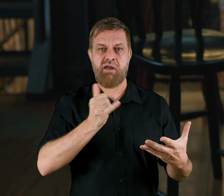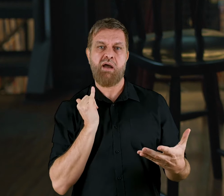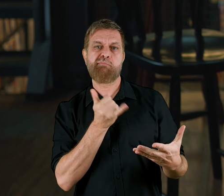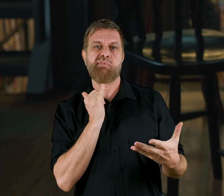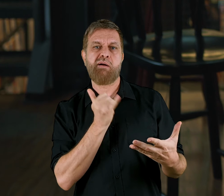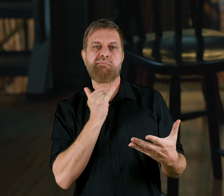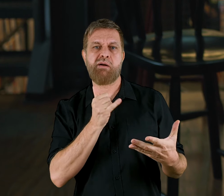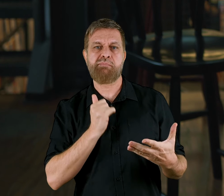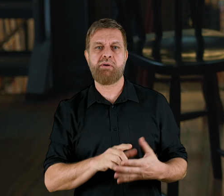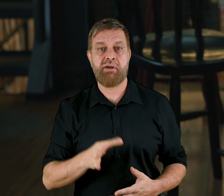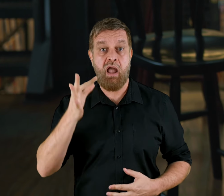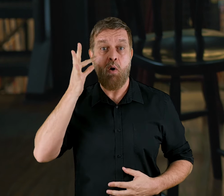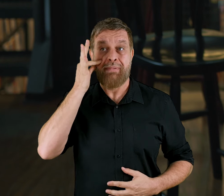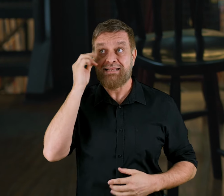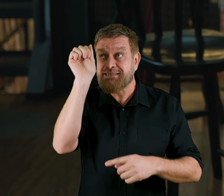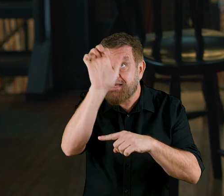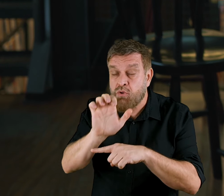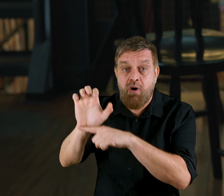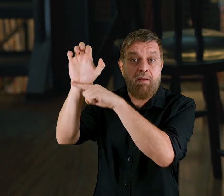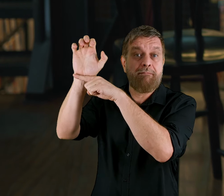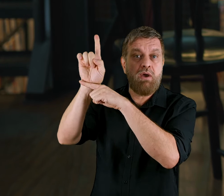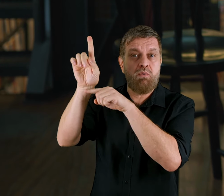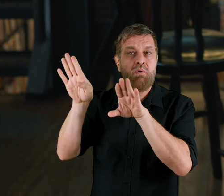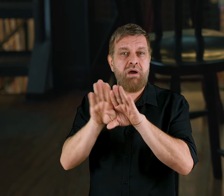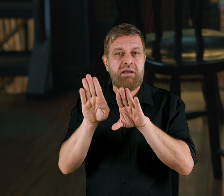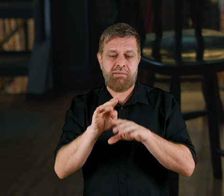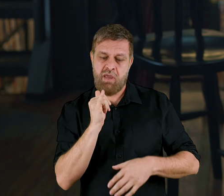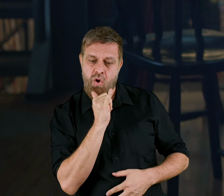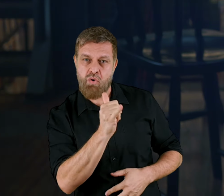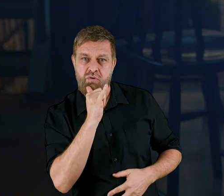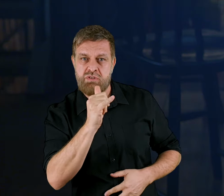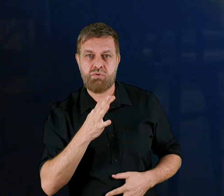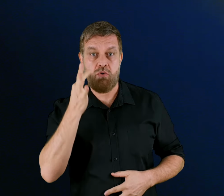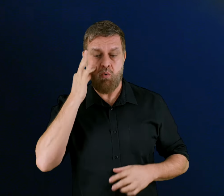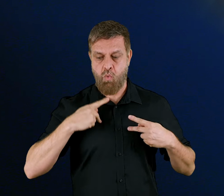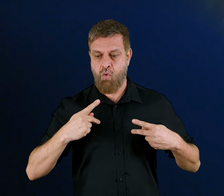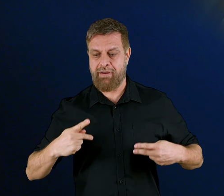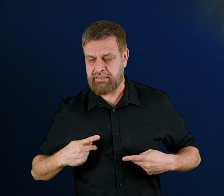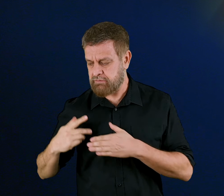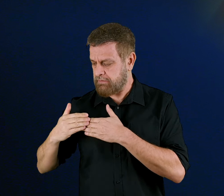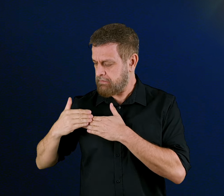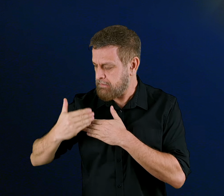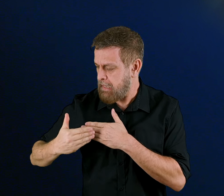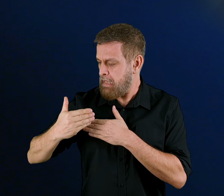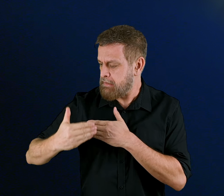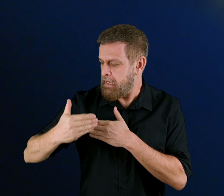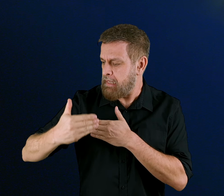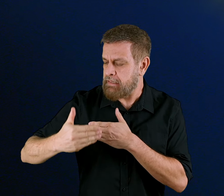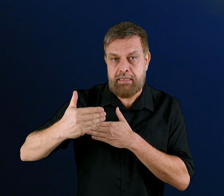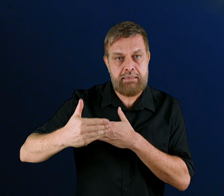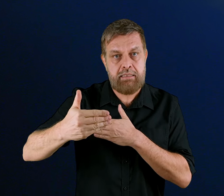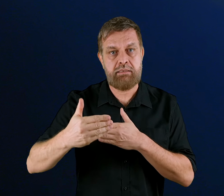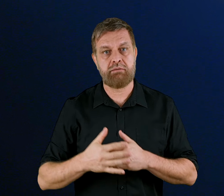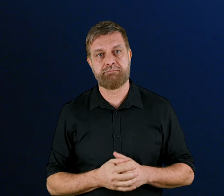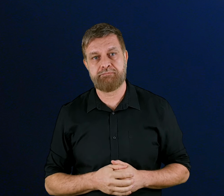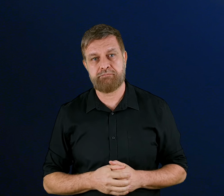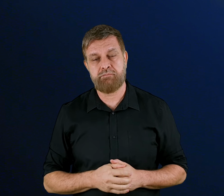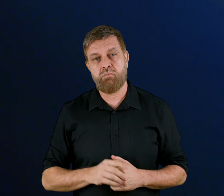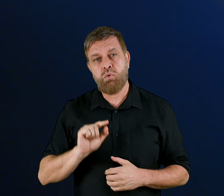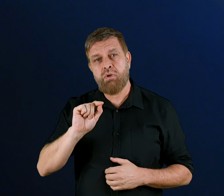discursos humanistas europeus ou do discurso humanista que se foi feito, foi sendo construído a partir dessas duas grandes matrizes.